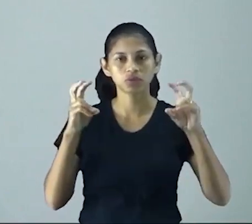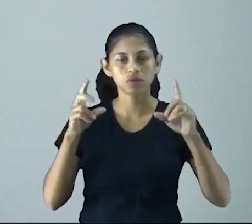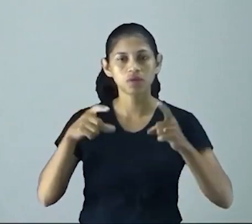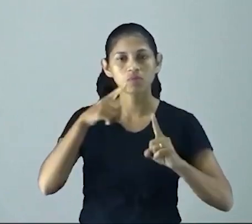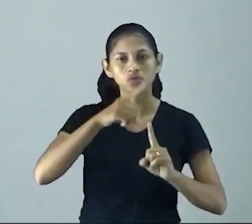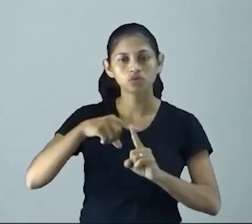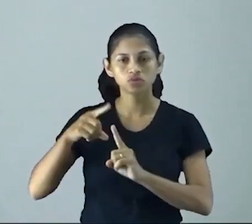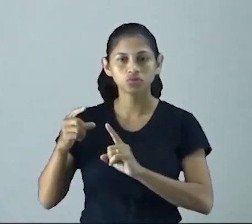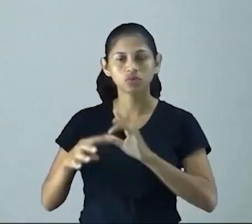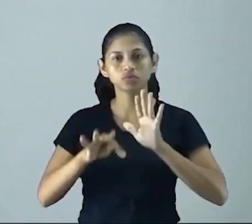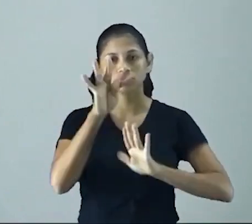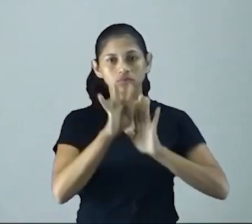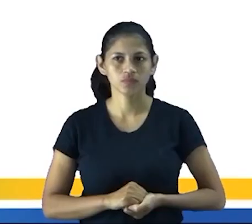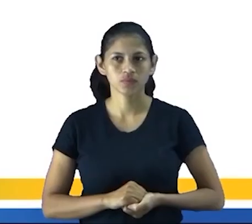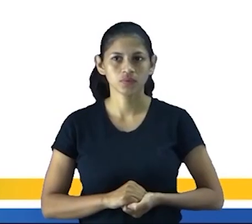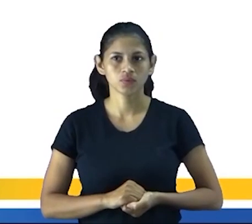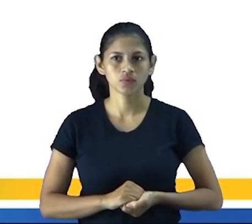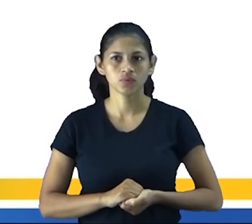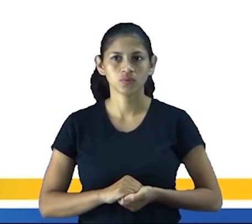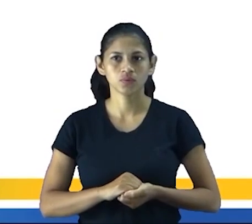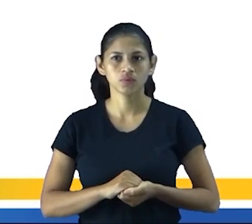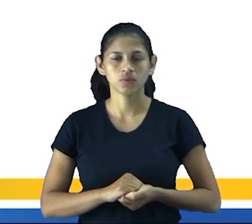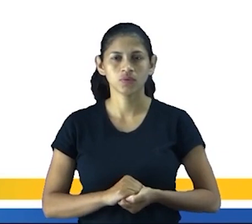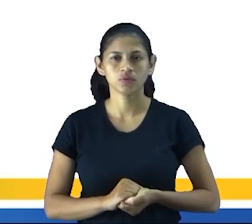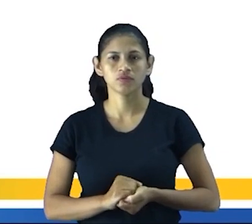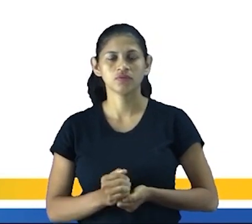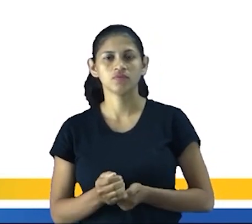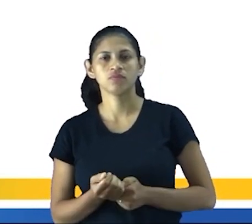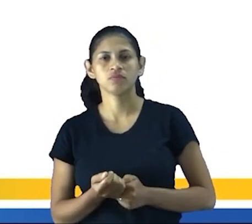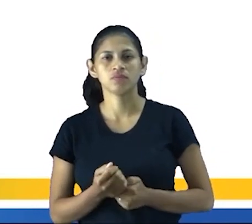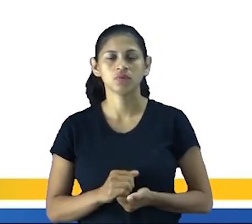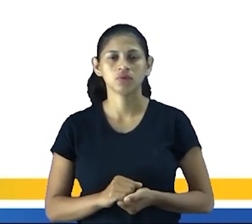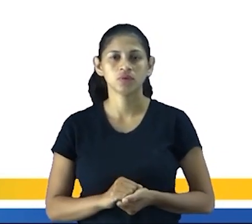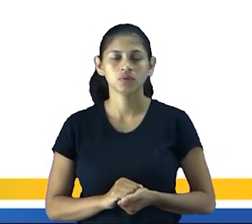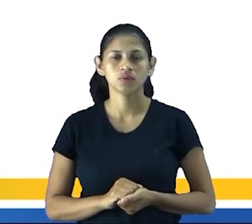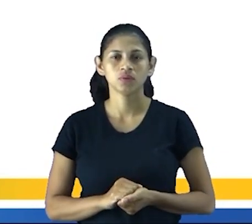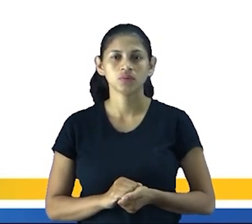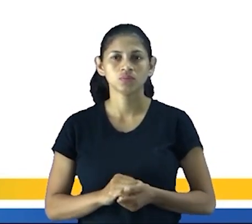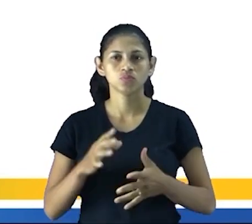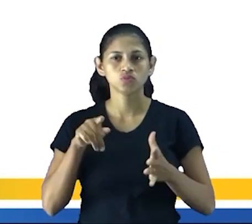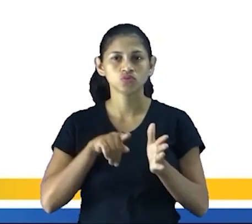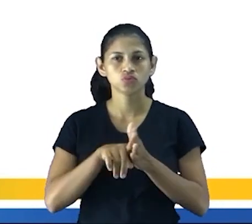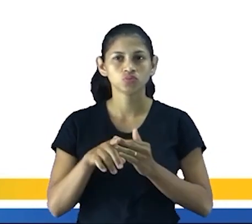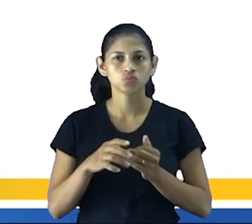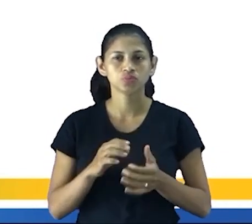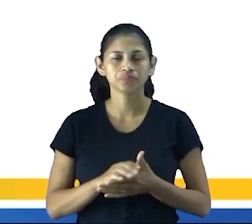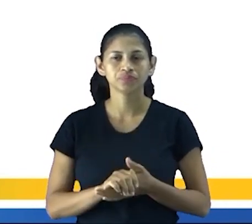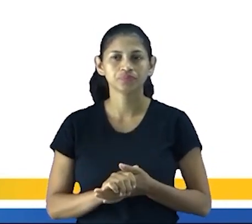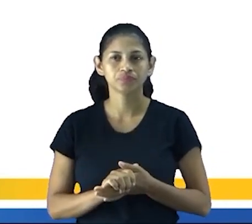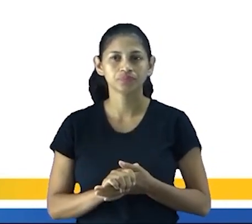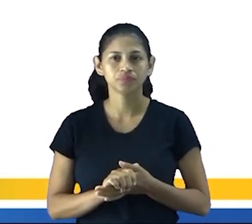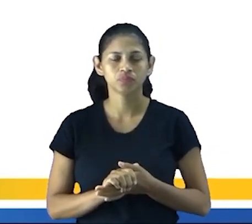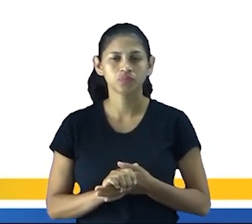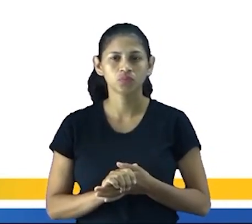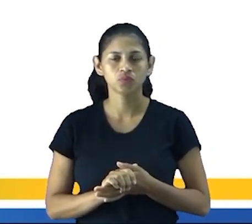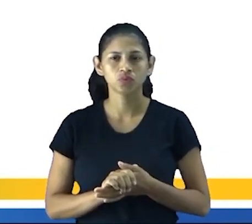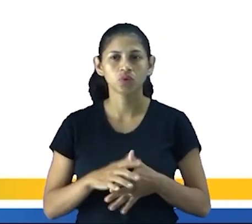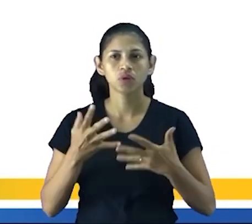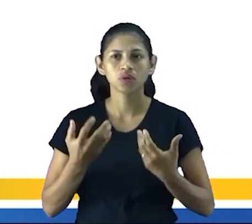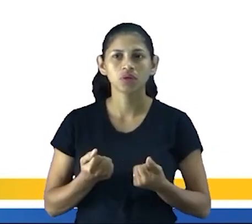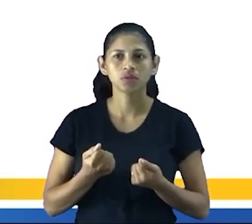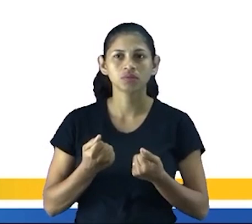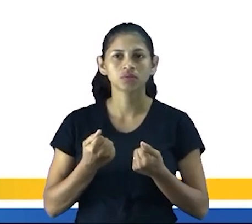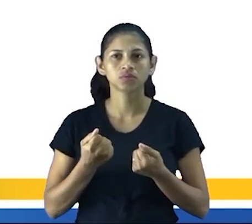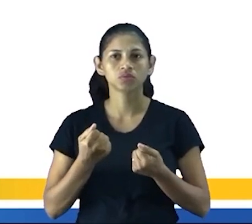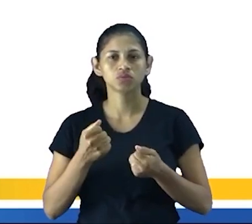certo? Então vamos lá. Então vamos observar aqui essa questão do Enem de 2018. Ganhou nova